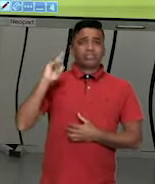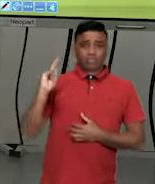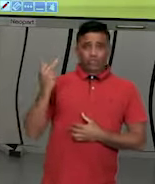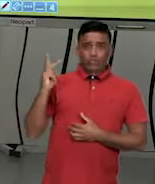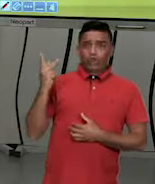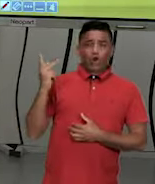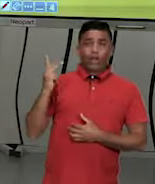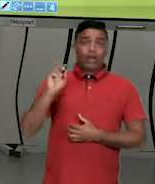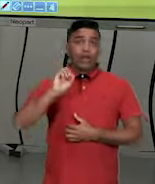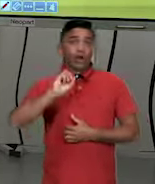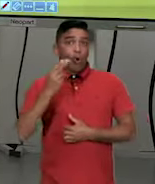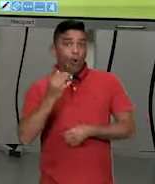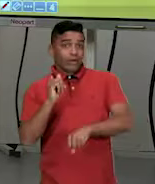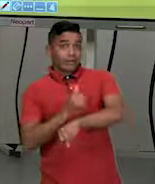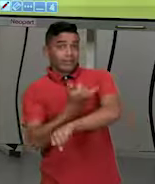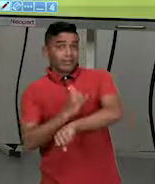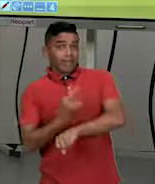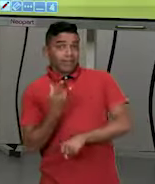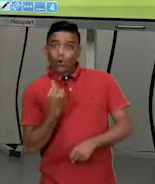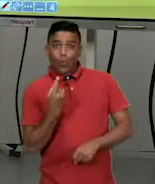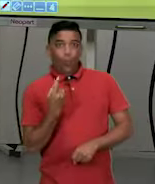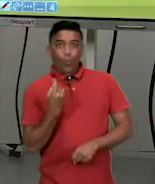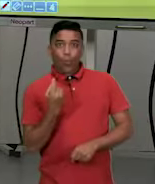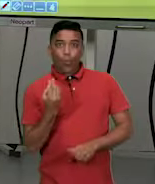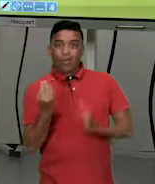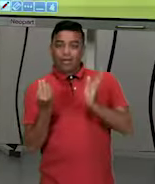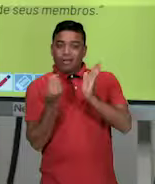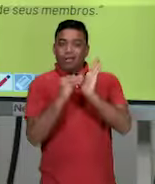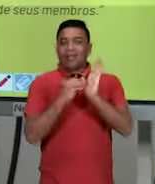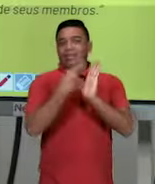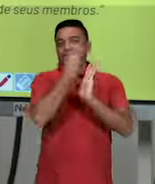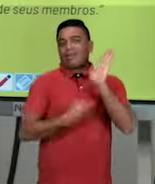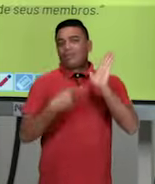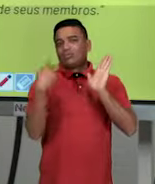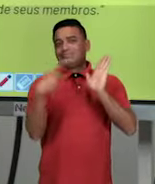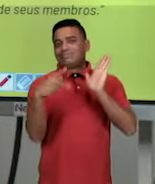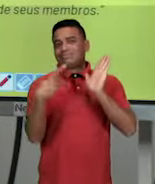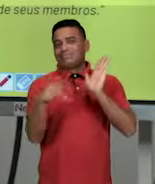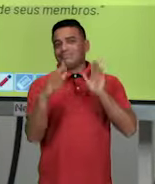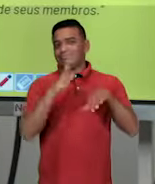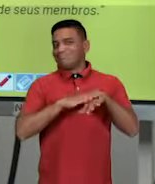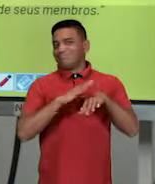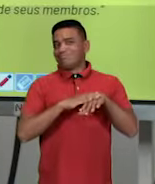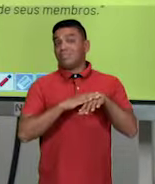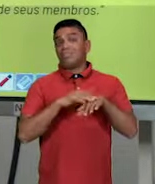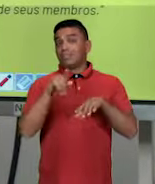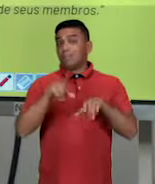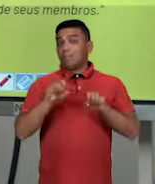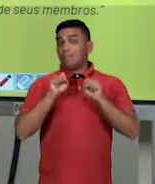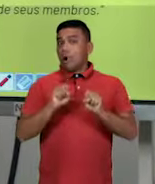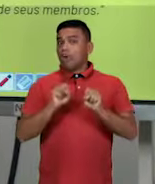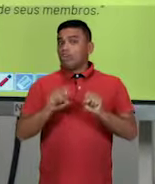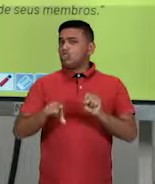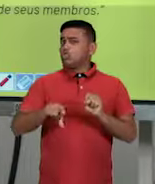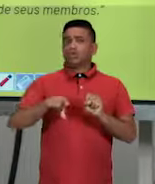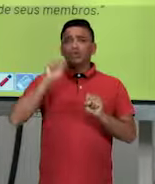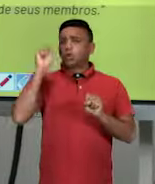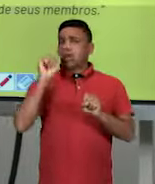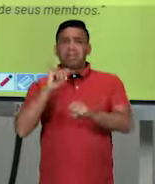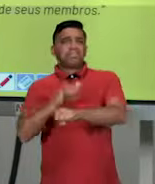uma estratégia argumentativa no seu texto, tá? Você pode escolher